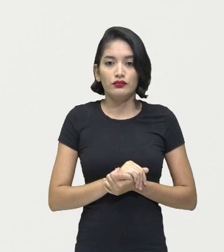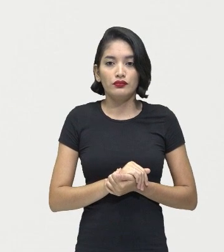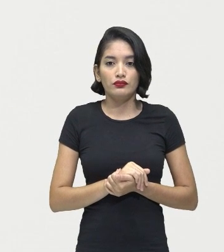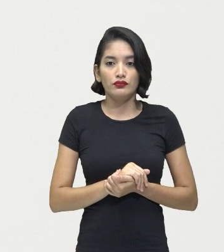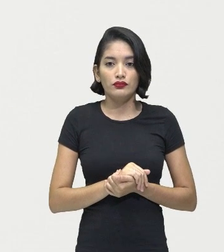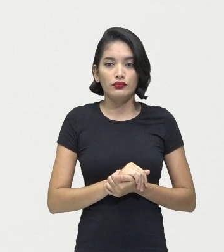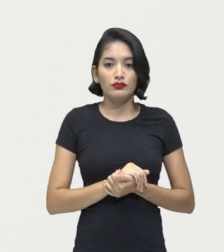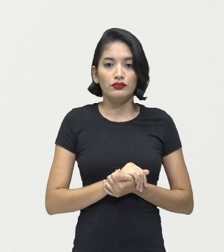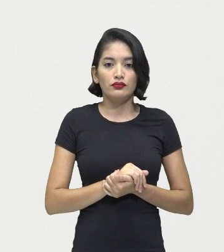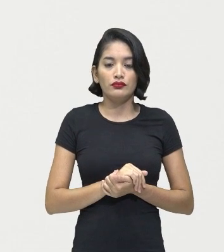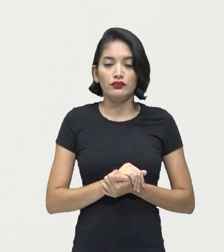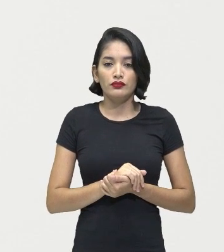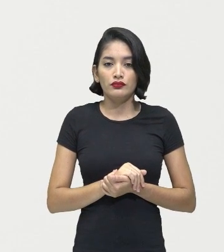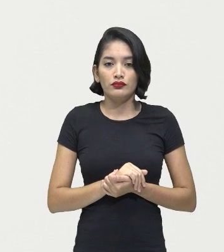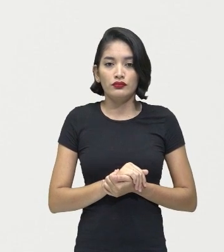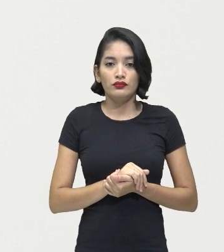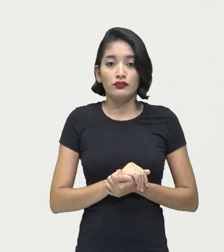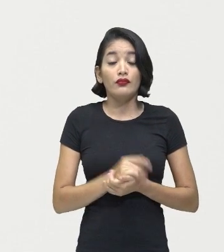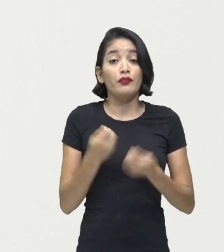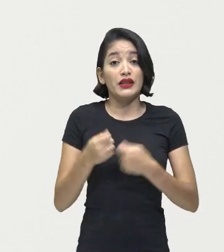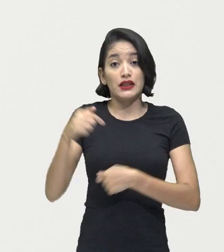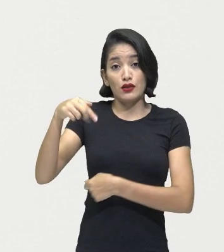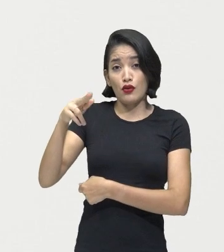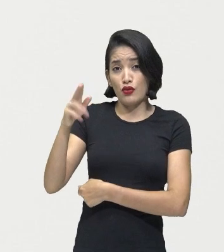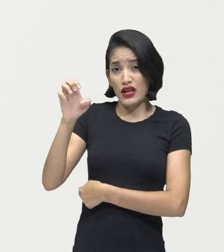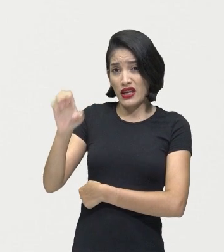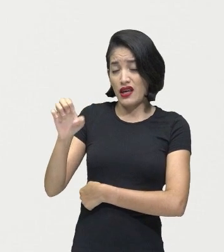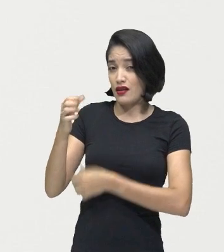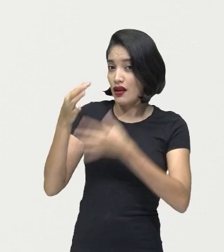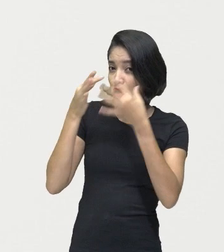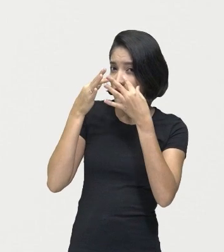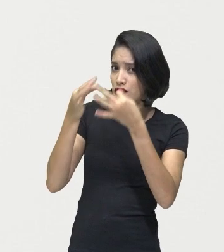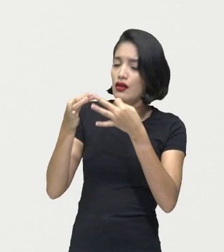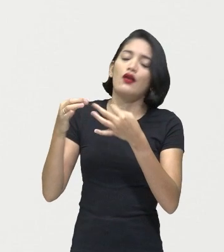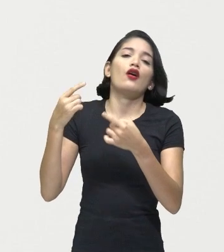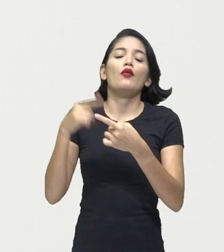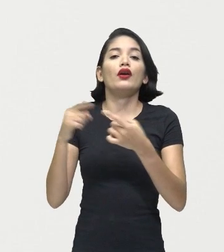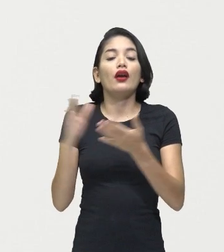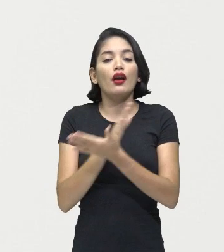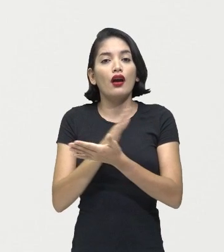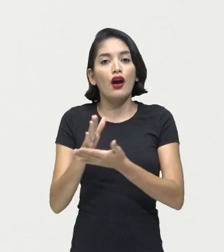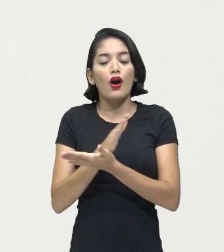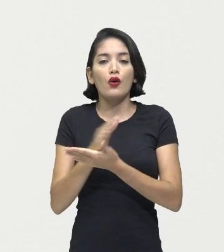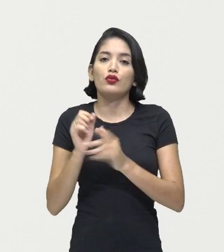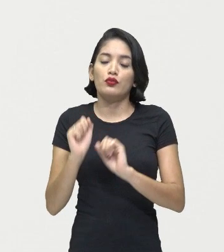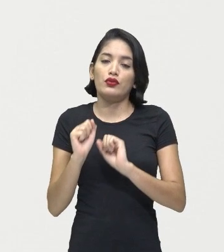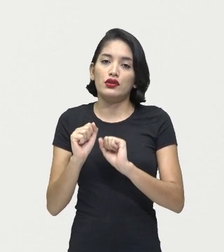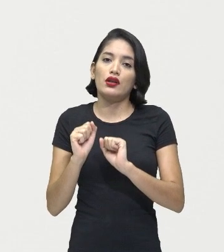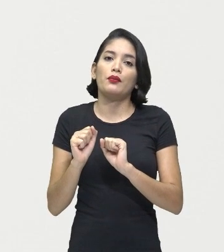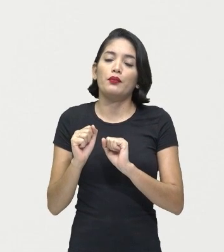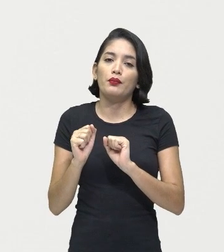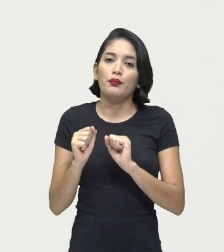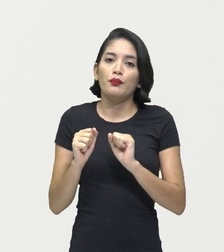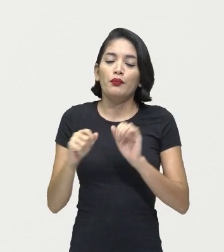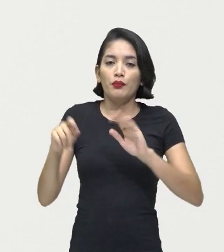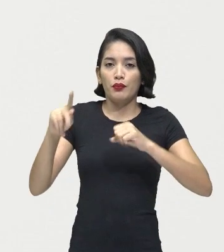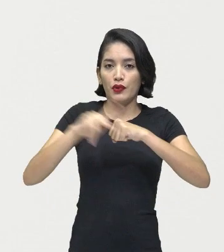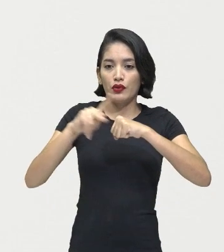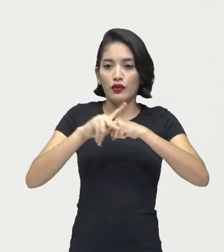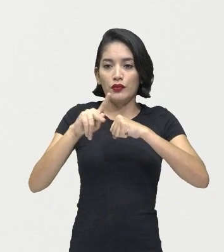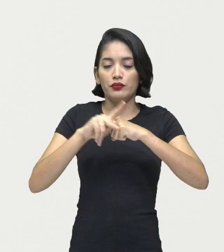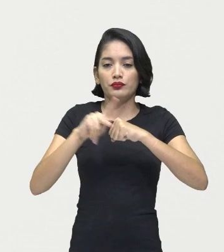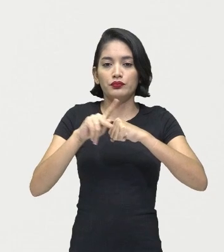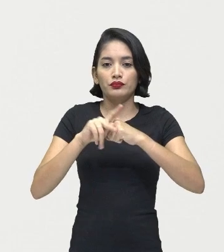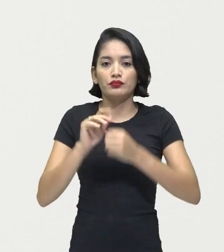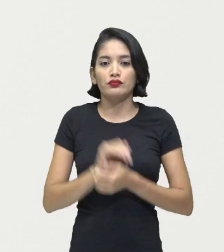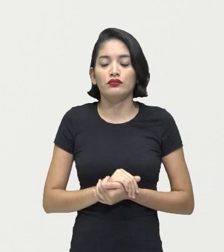né? Só que esse que a gente tem que prestar bastante atenção, porque em muitos momentos ele pode ser um pronome relativo, né? Então, terminarei